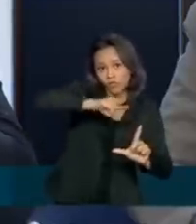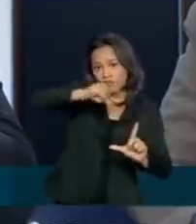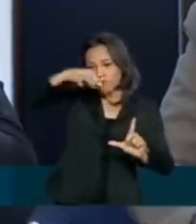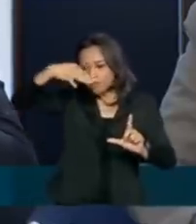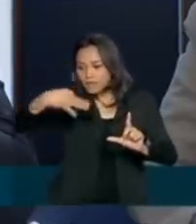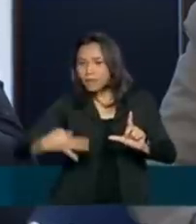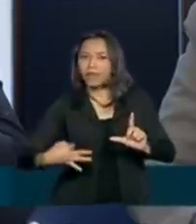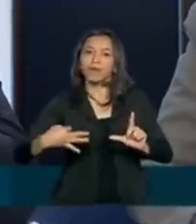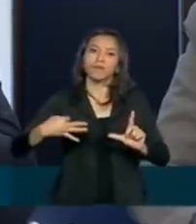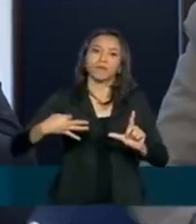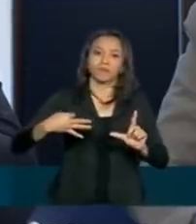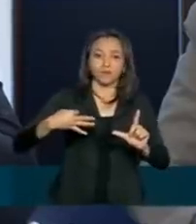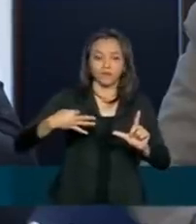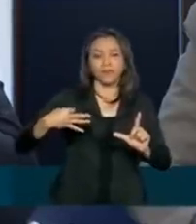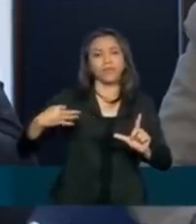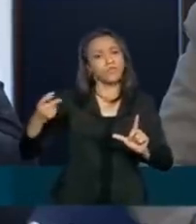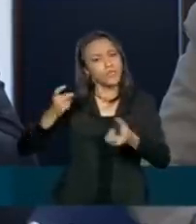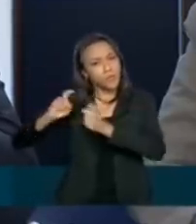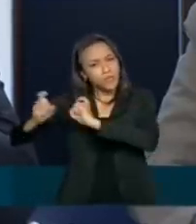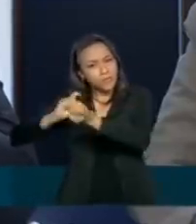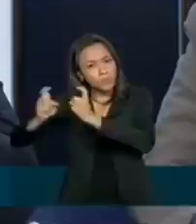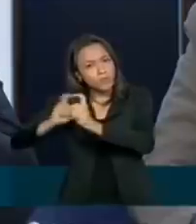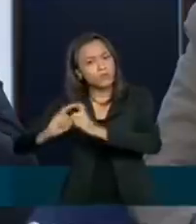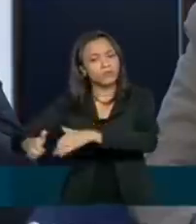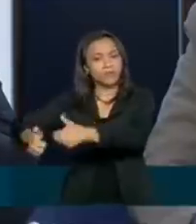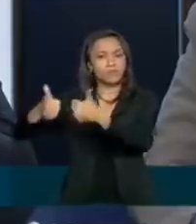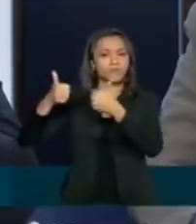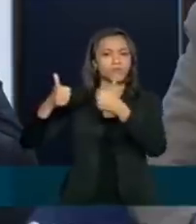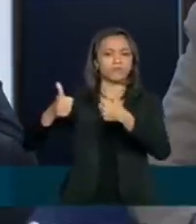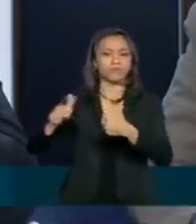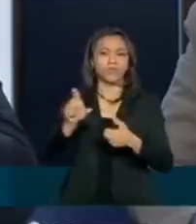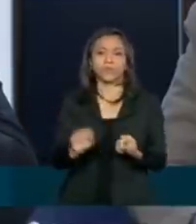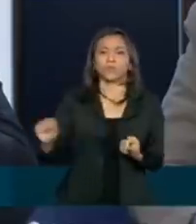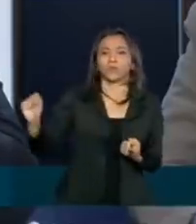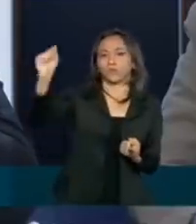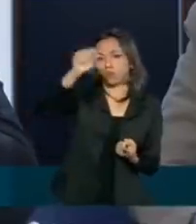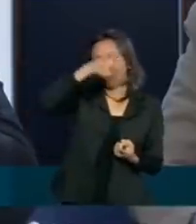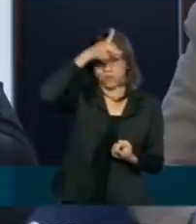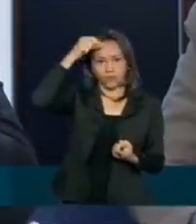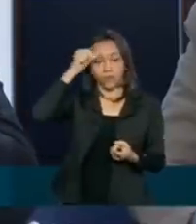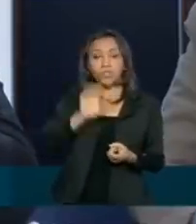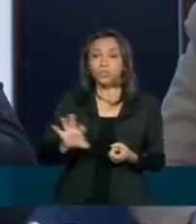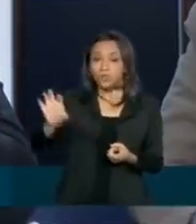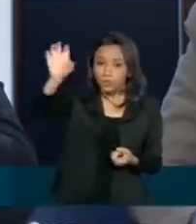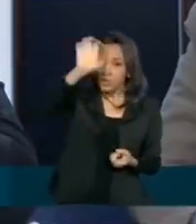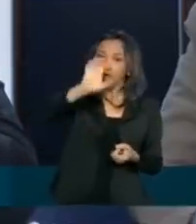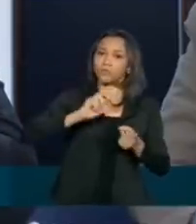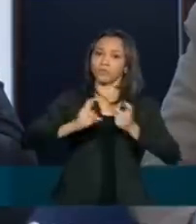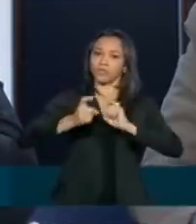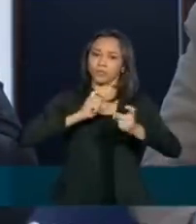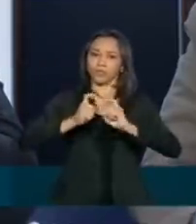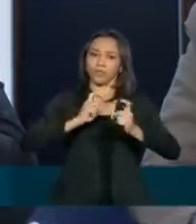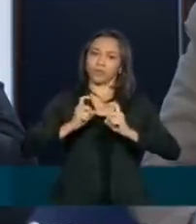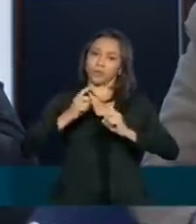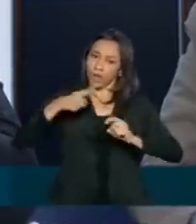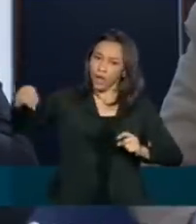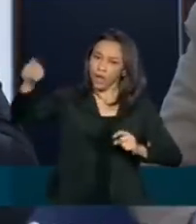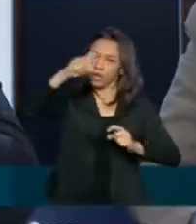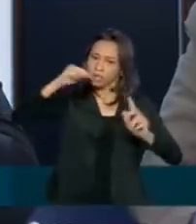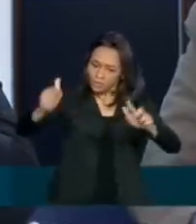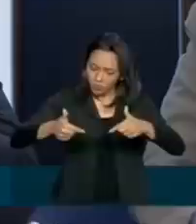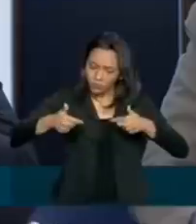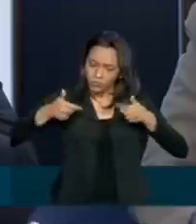mais efetiva dos gestores municipais e estaduais, os verdadeiros combatentes que estão